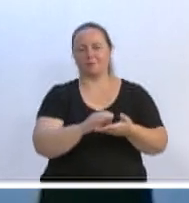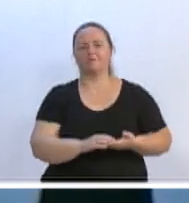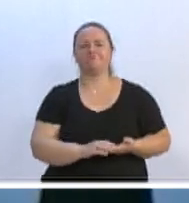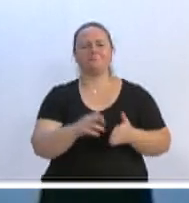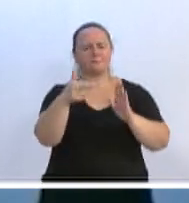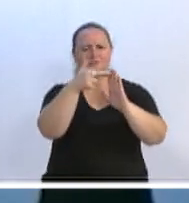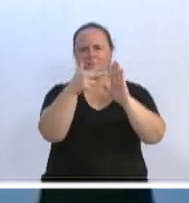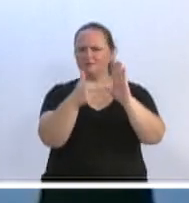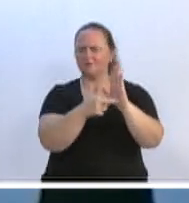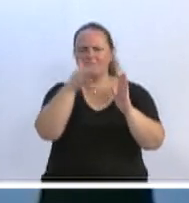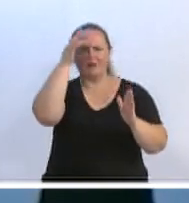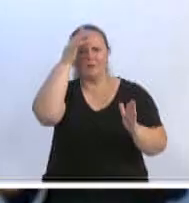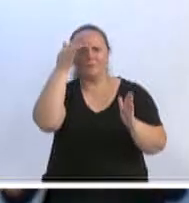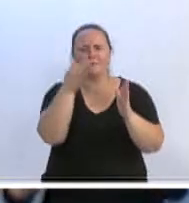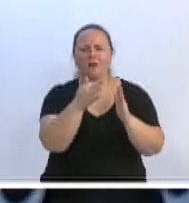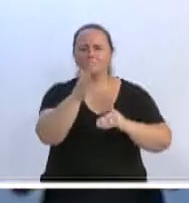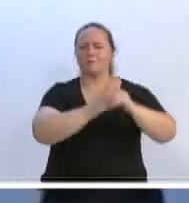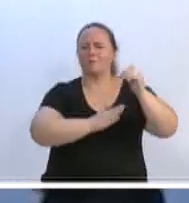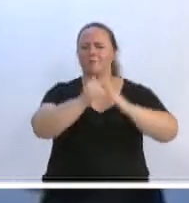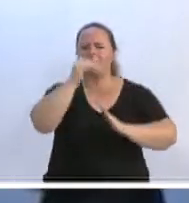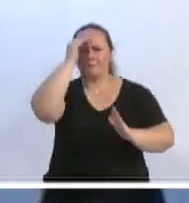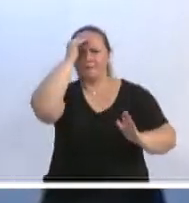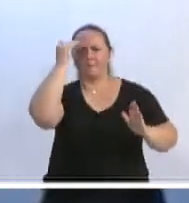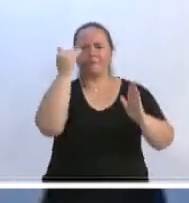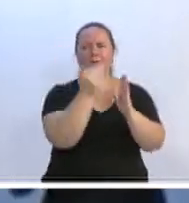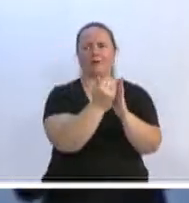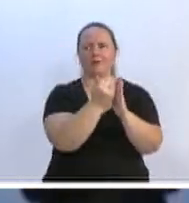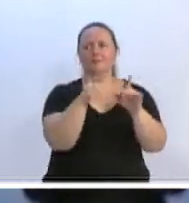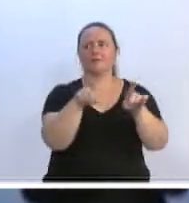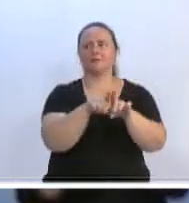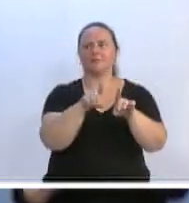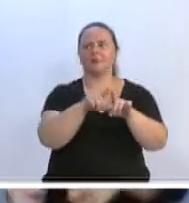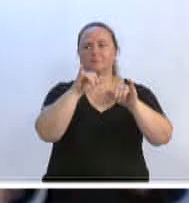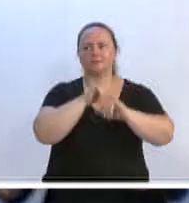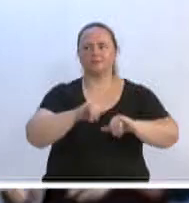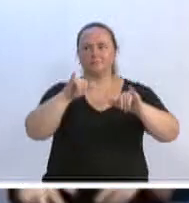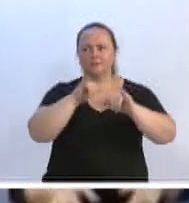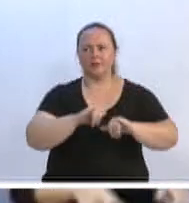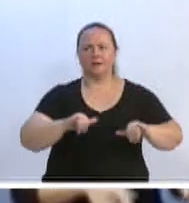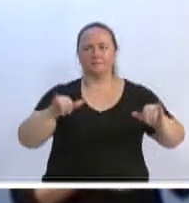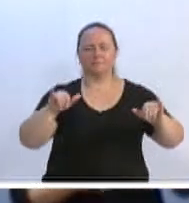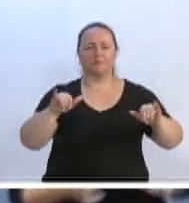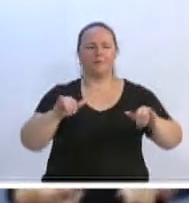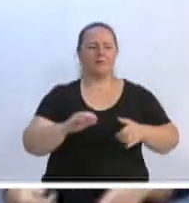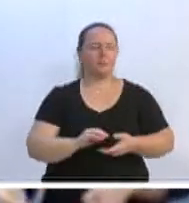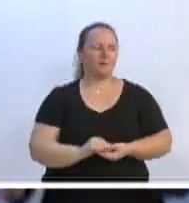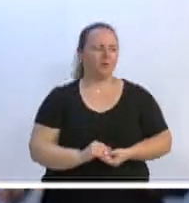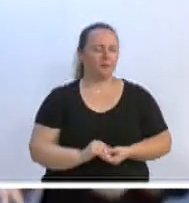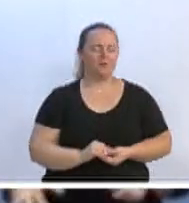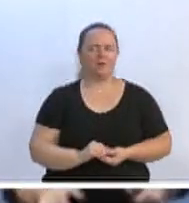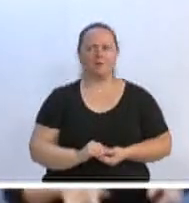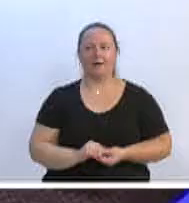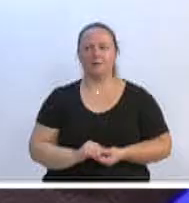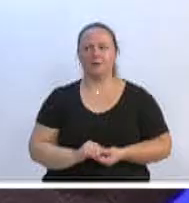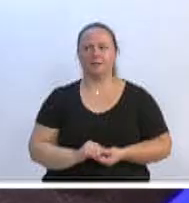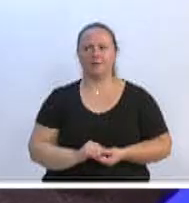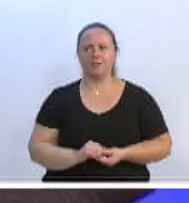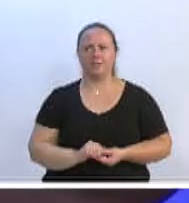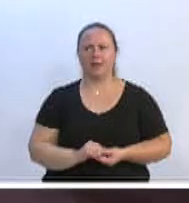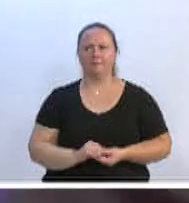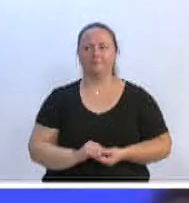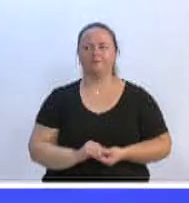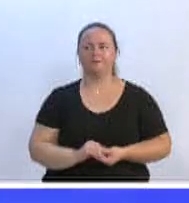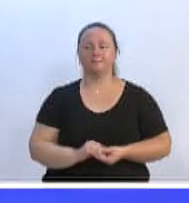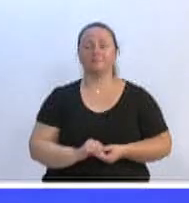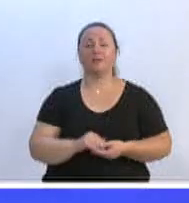e prática, bem como conscientizar a formação espiritual e social do homem. E